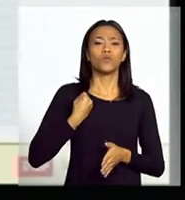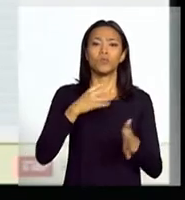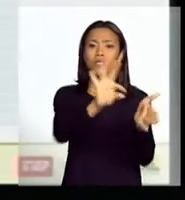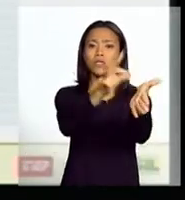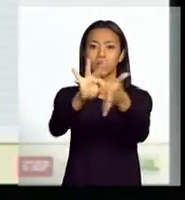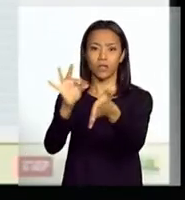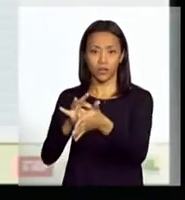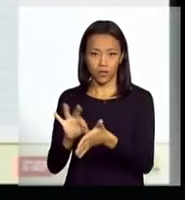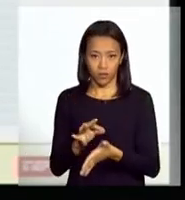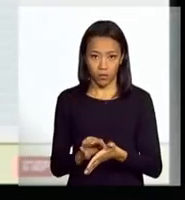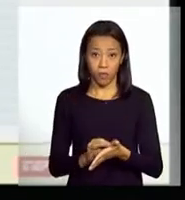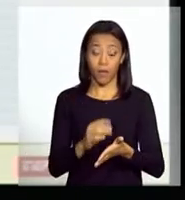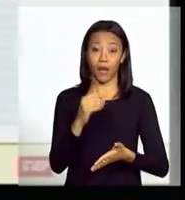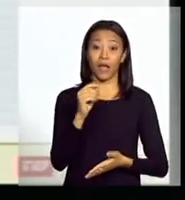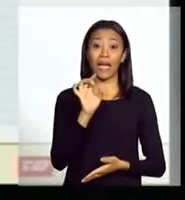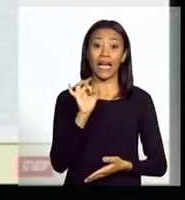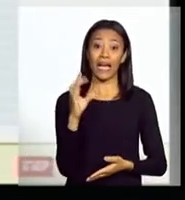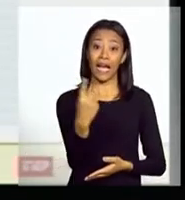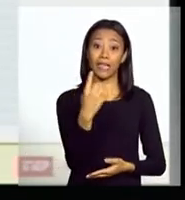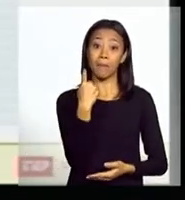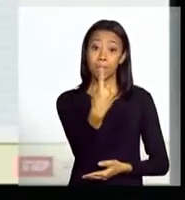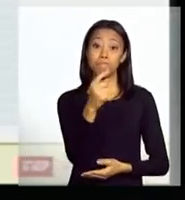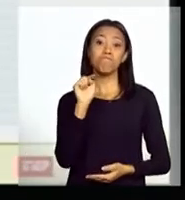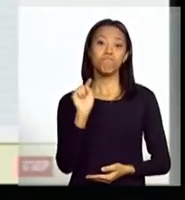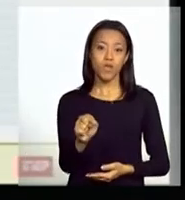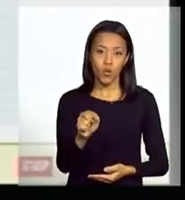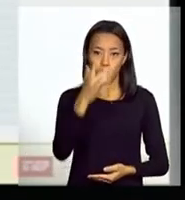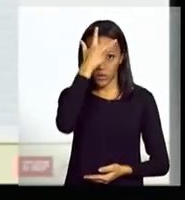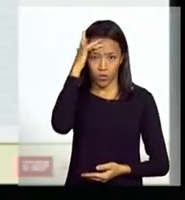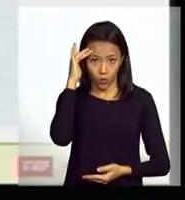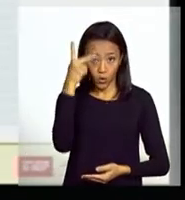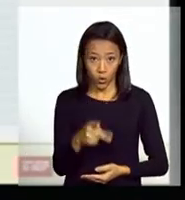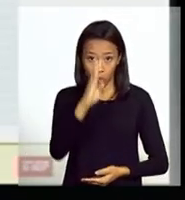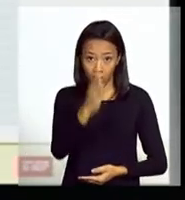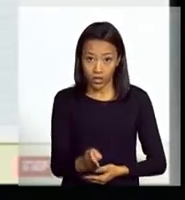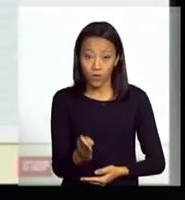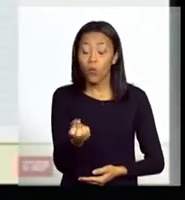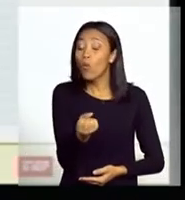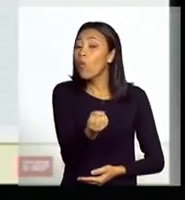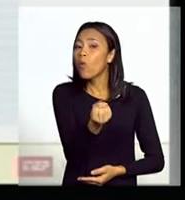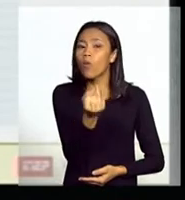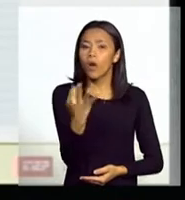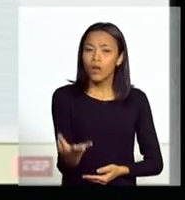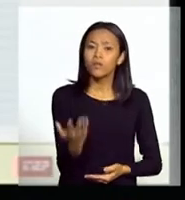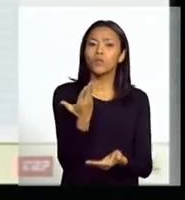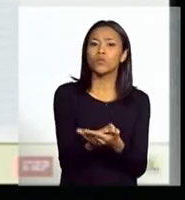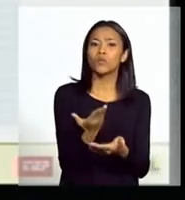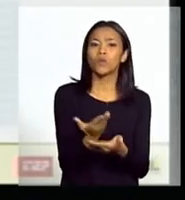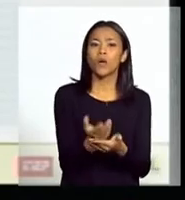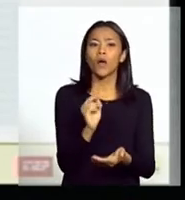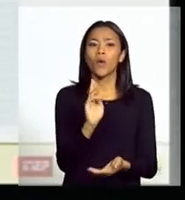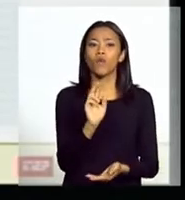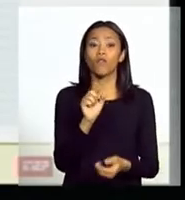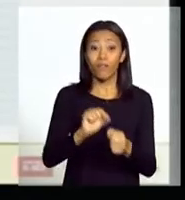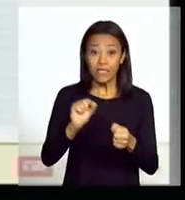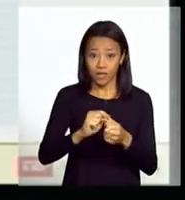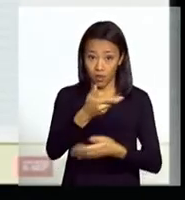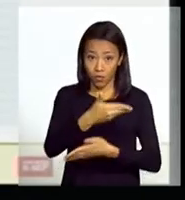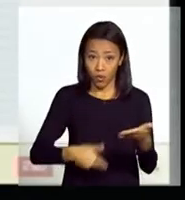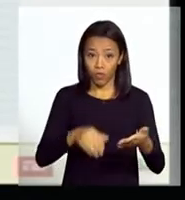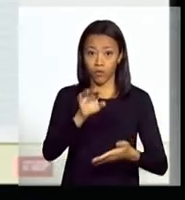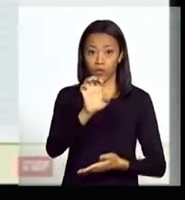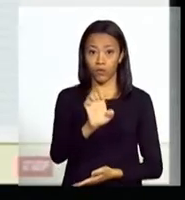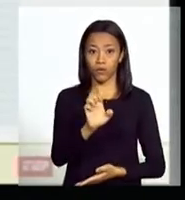seja um em cada mil brasileiros Quantos estão fazendo o Enem é